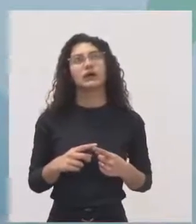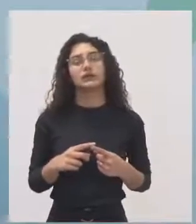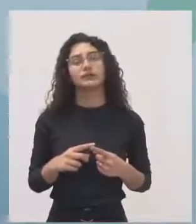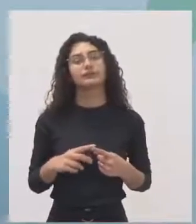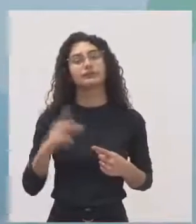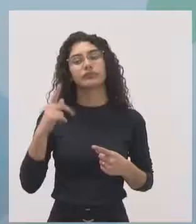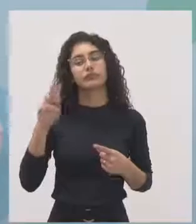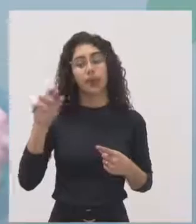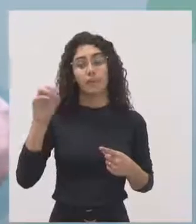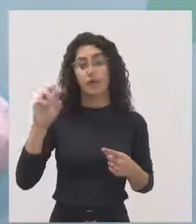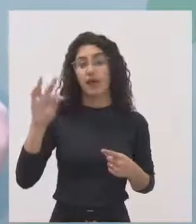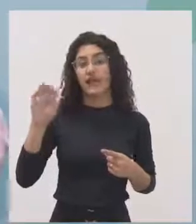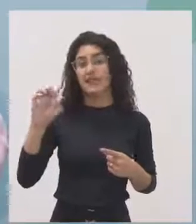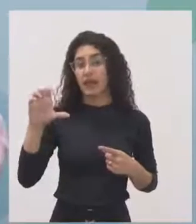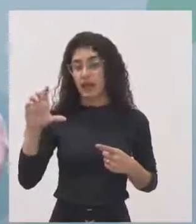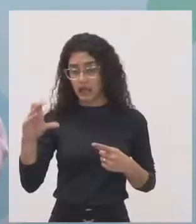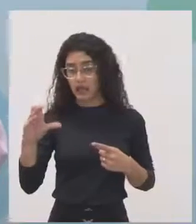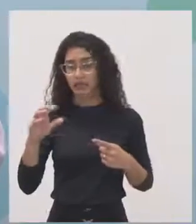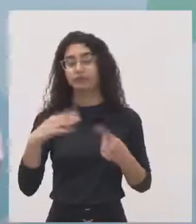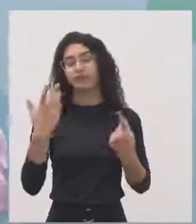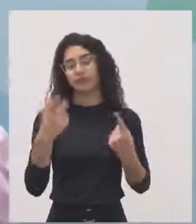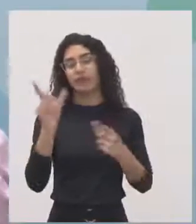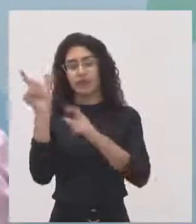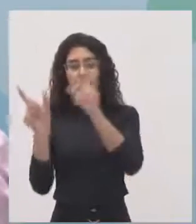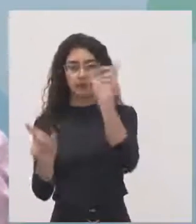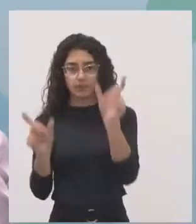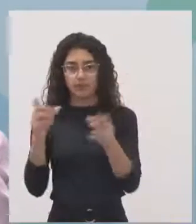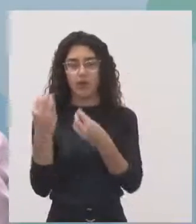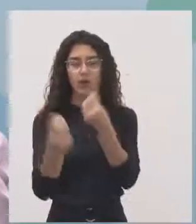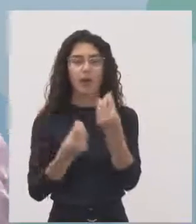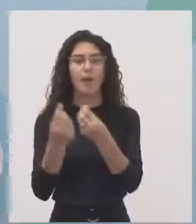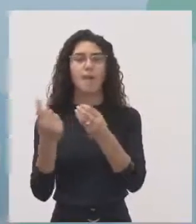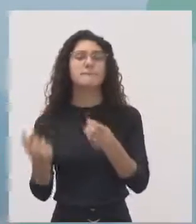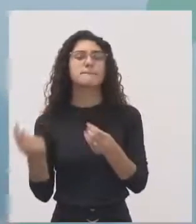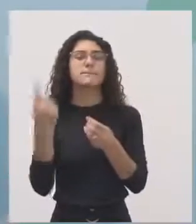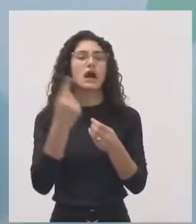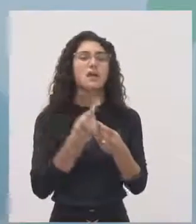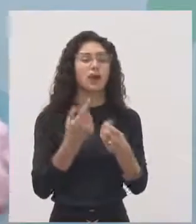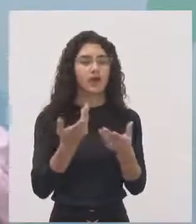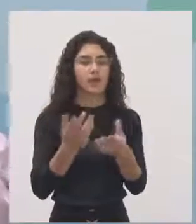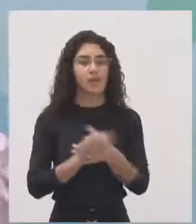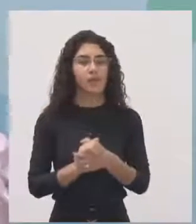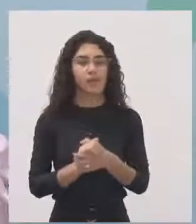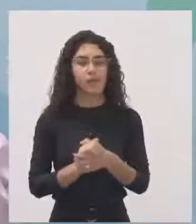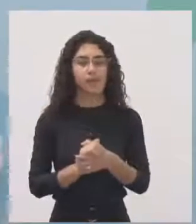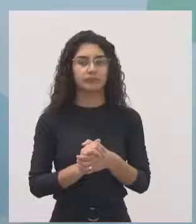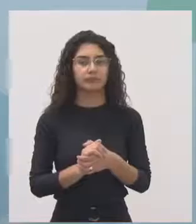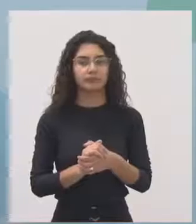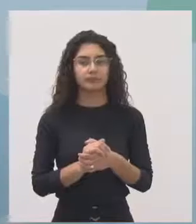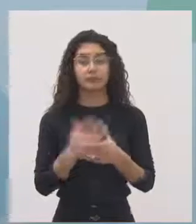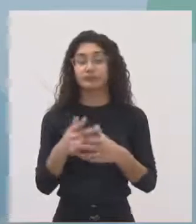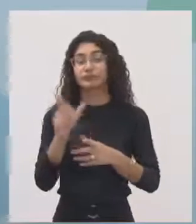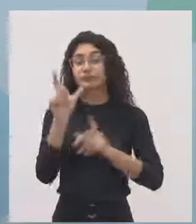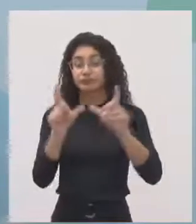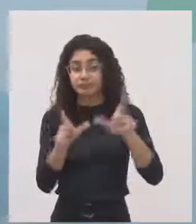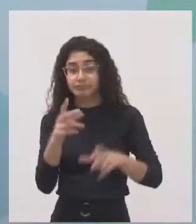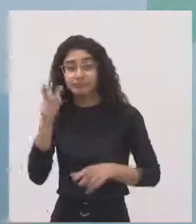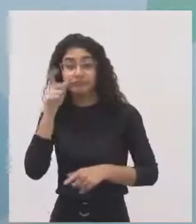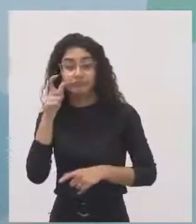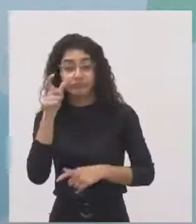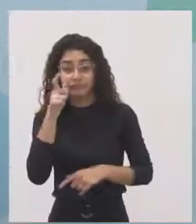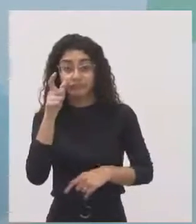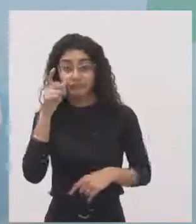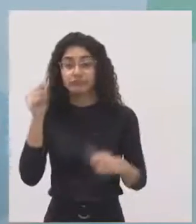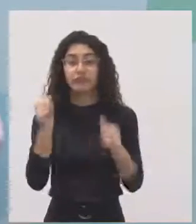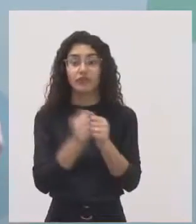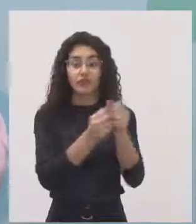um Protec, né? E essas pessoas, como que a gente trouxe essas pessoas? São pessoas que participam das nossas formações. São essas pessoas aqui que